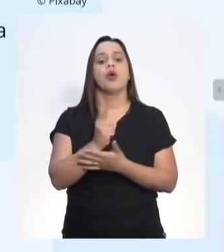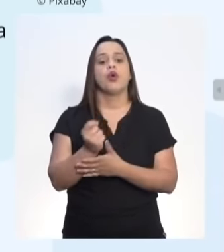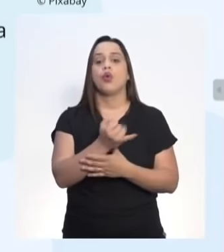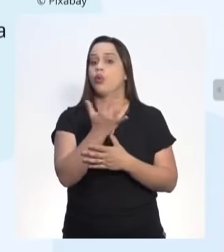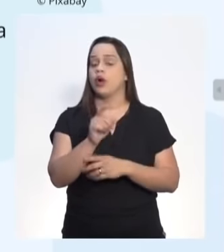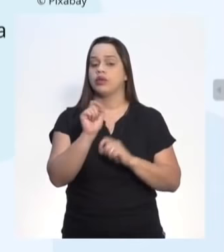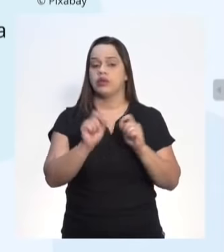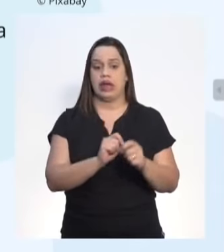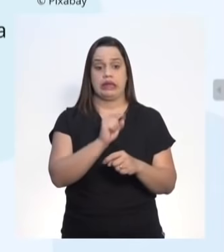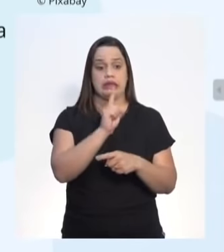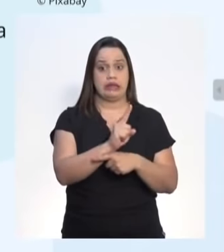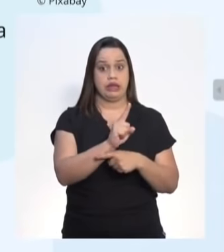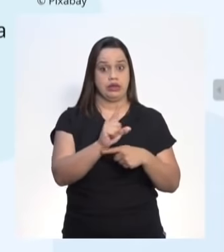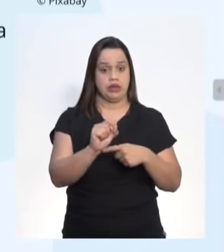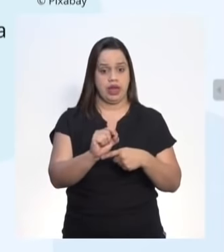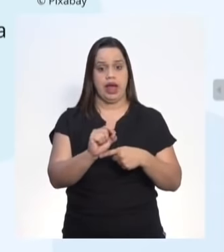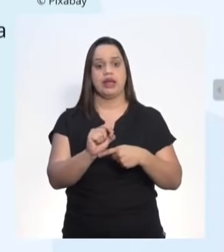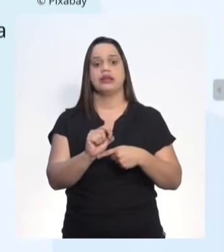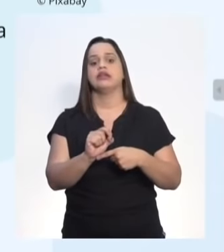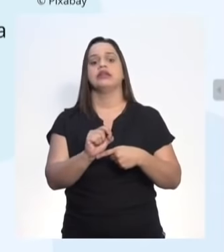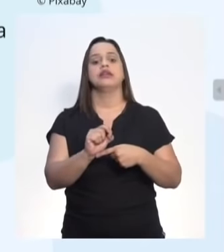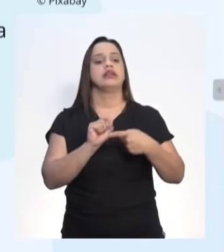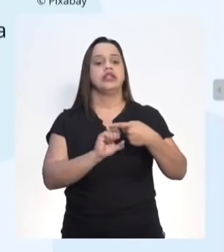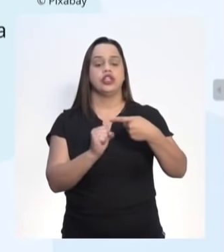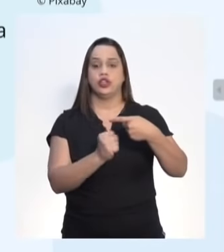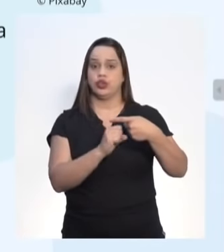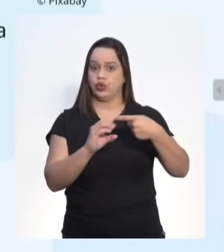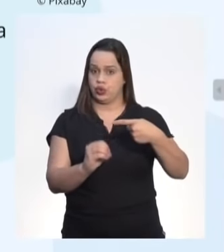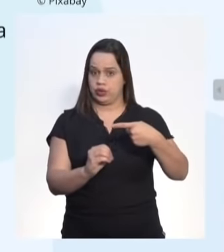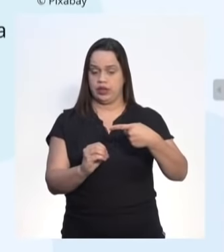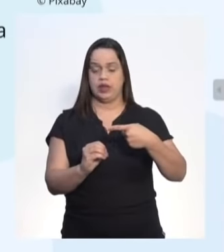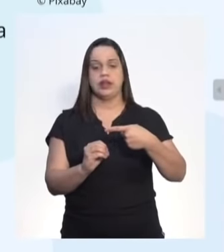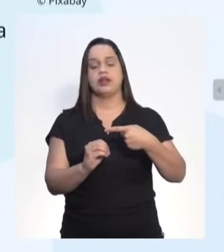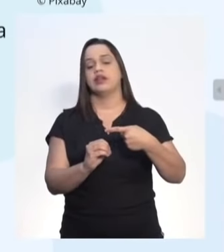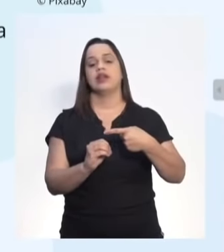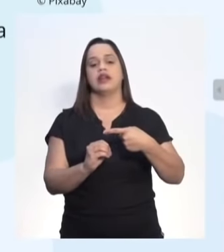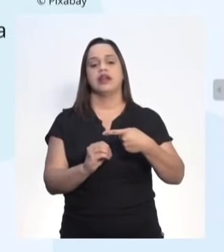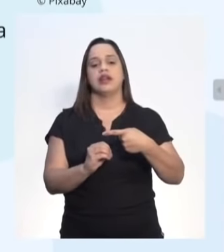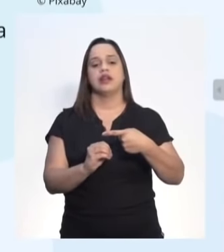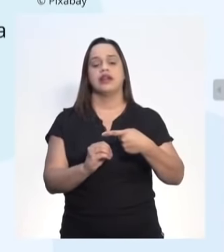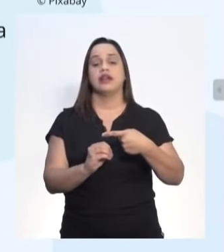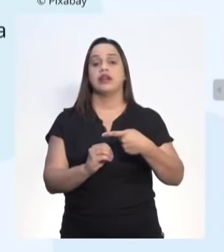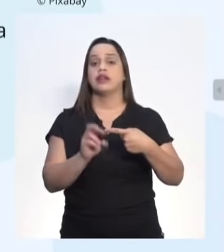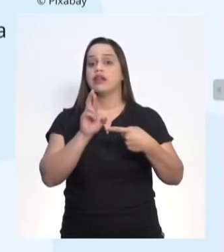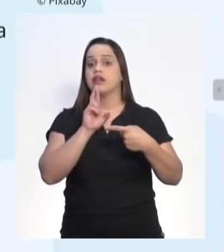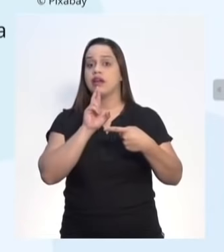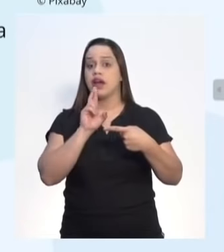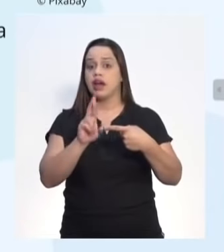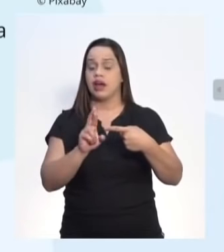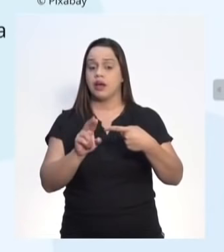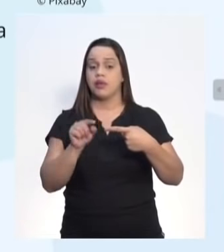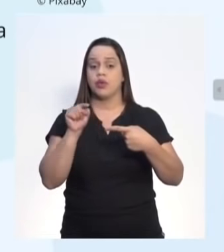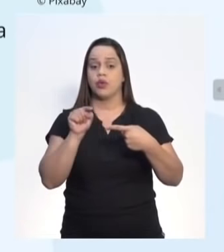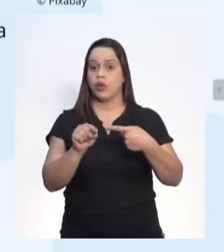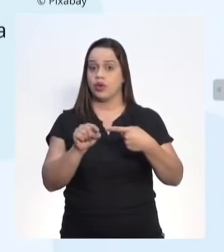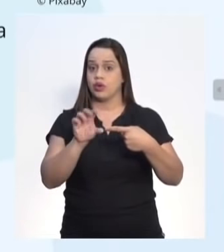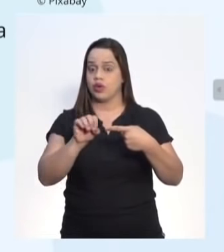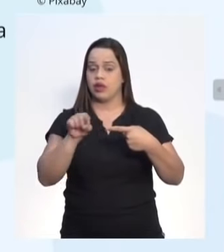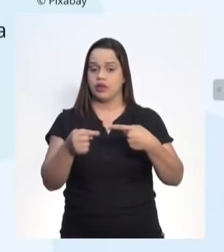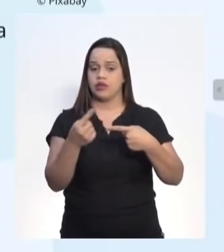reais? 110. Se eu pegar os 110, tá, e dividir por 880, que foi o valor à vista, eu chego nos